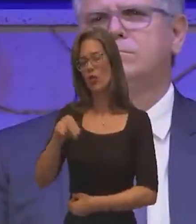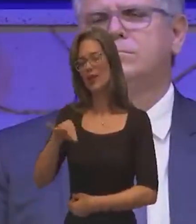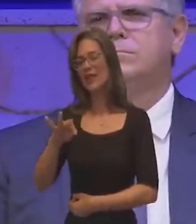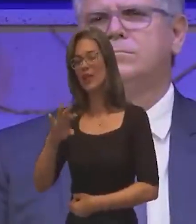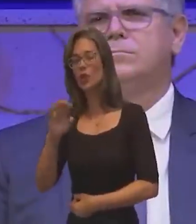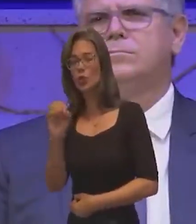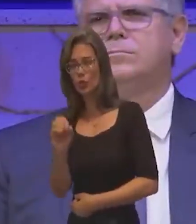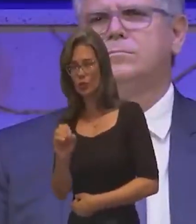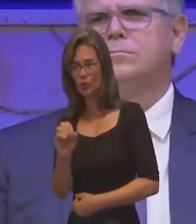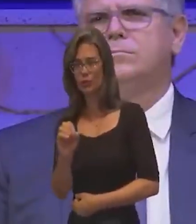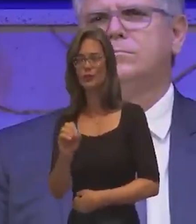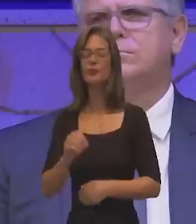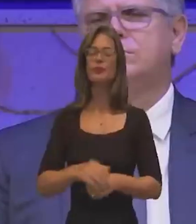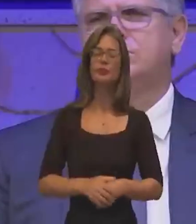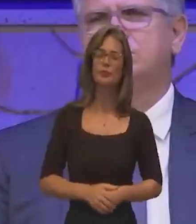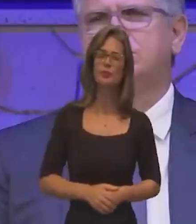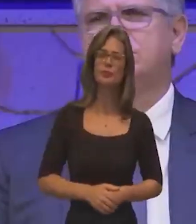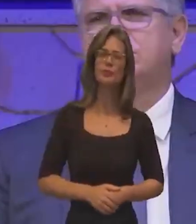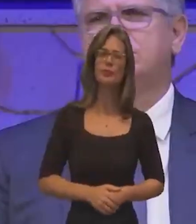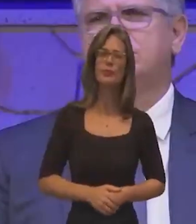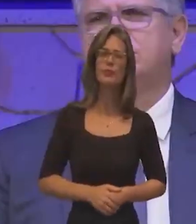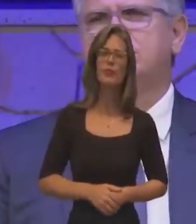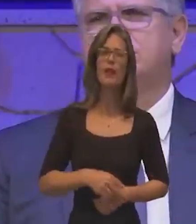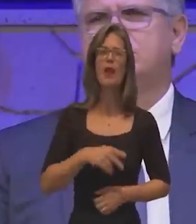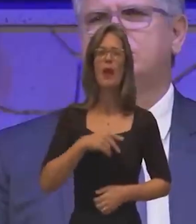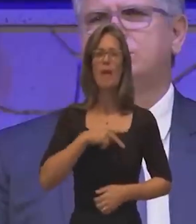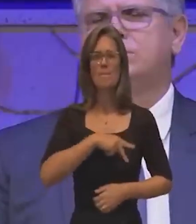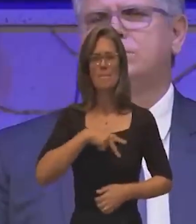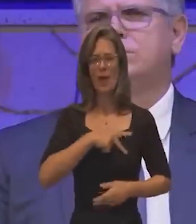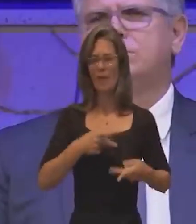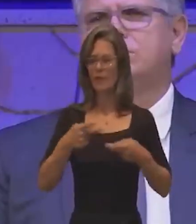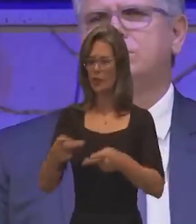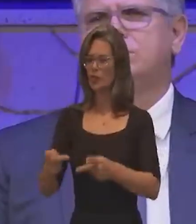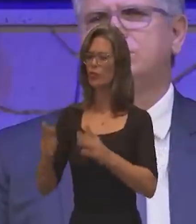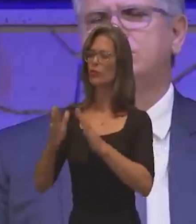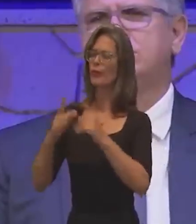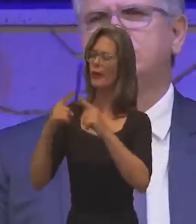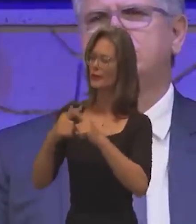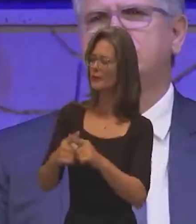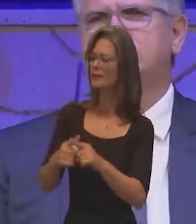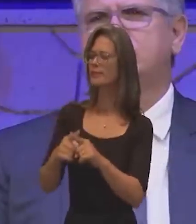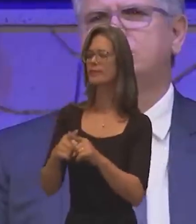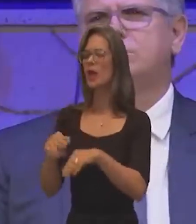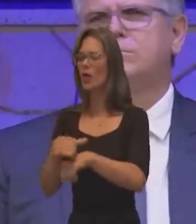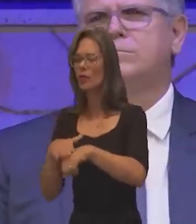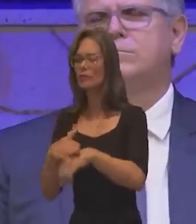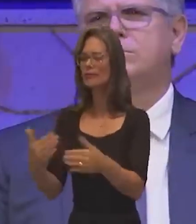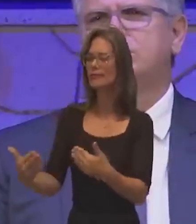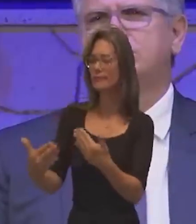viagem, após a sua partida. Ele soube de problemas que surgiram no meio da igreja,